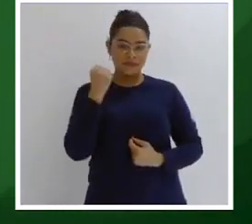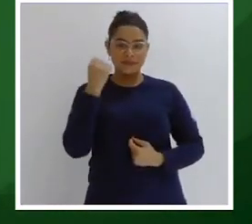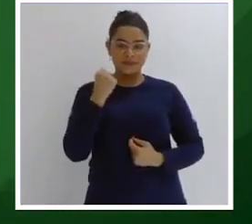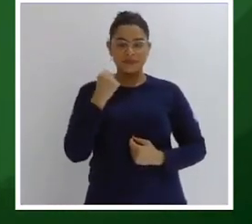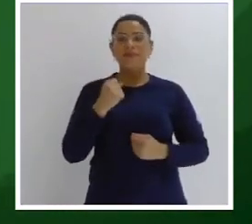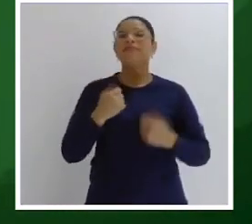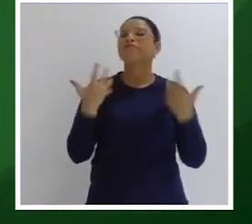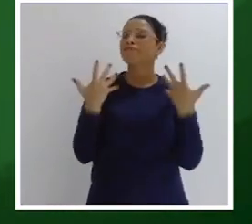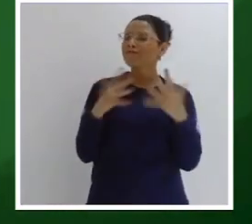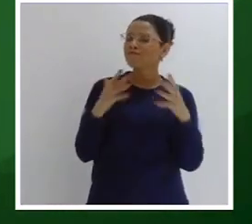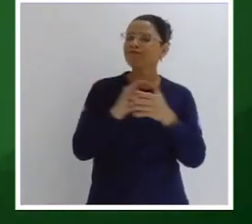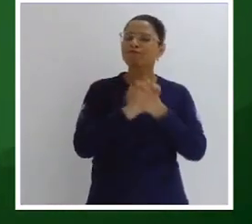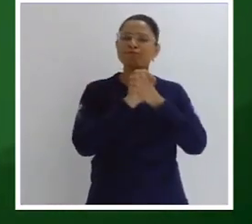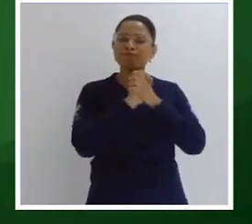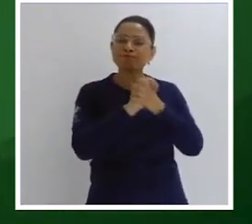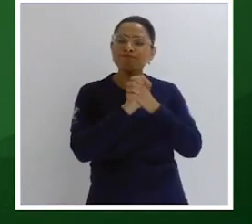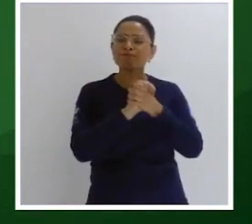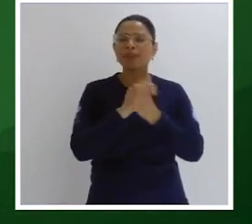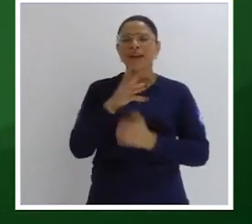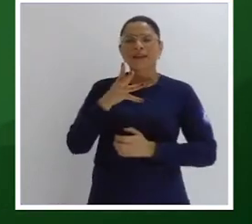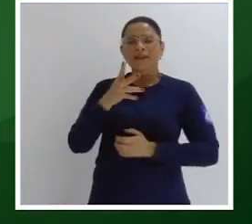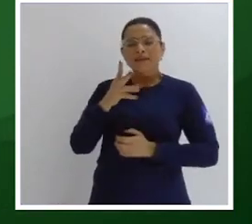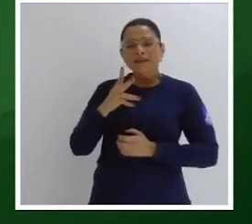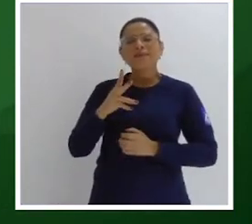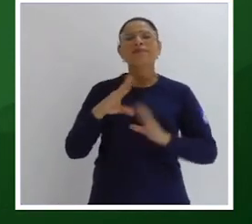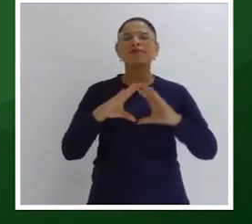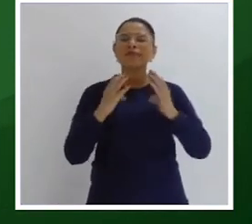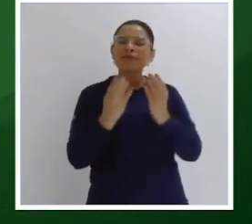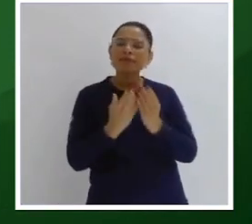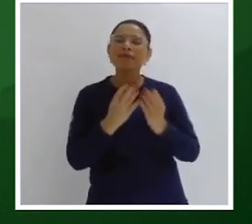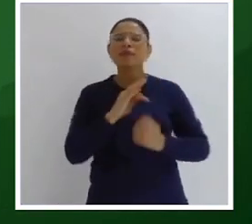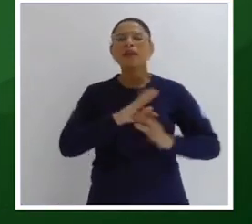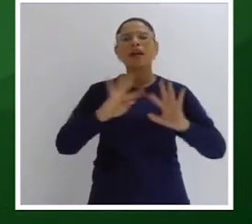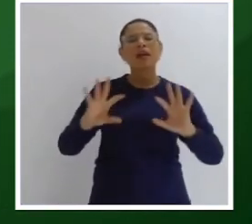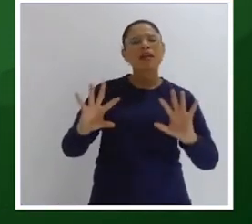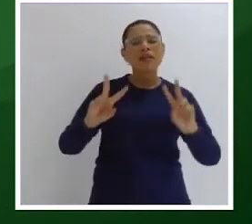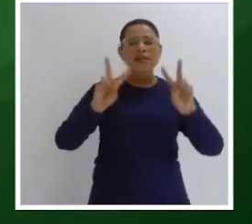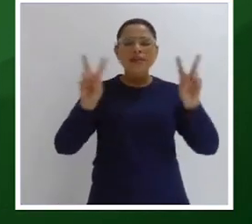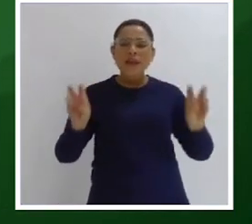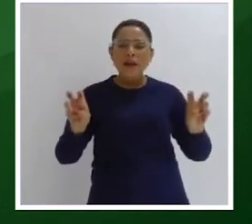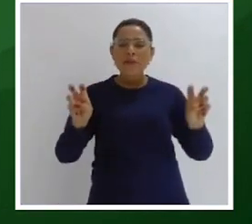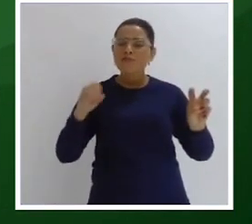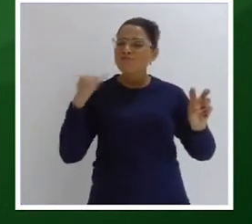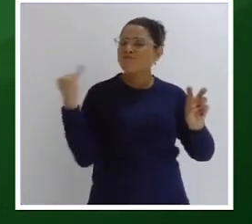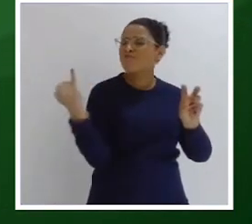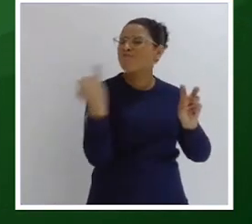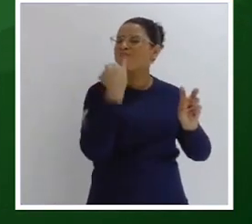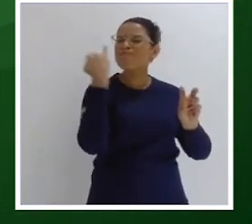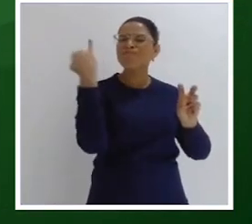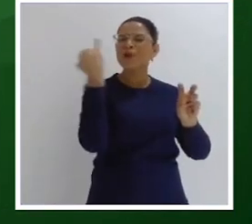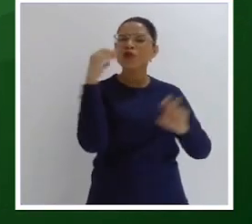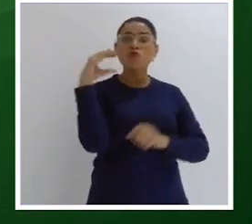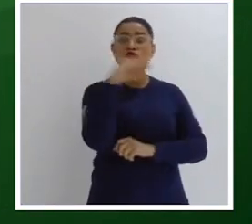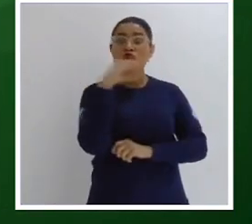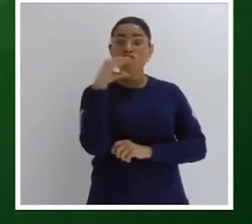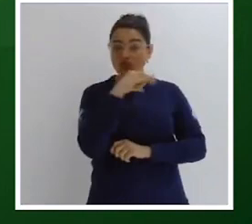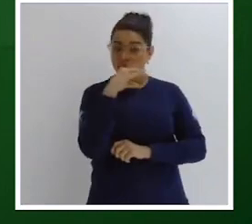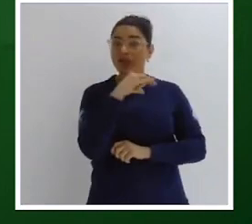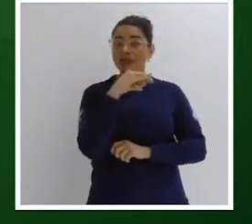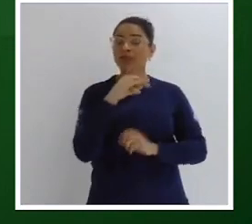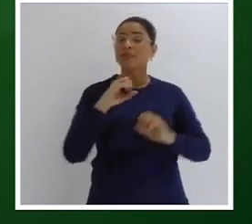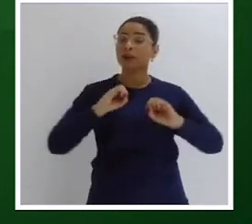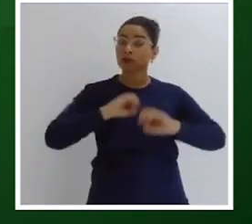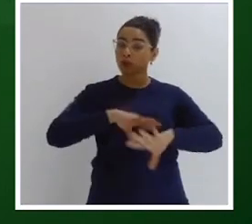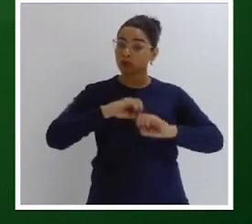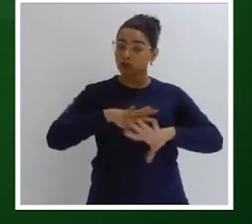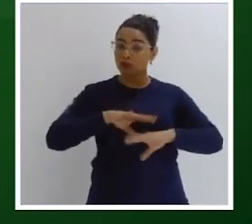desse terceiro fórum né com o tema este ano tão relevante tão urgente para educação que a educação inclusiva